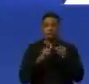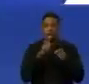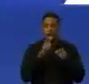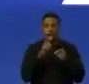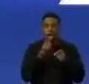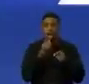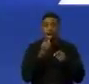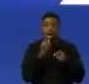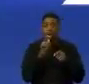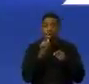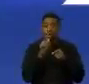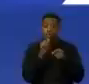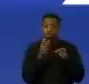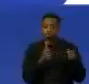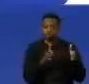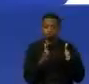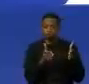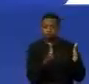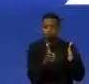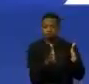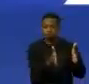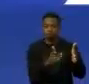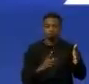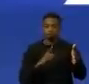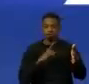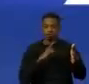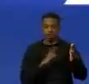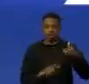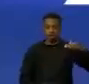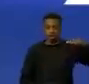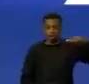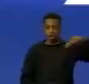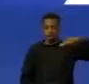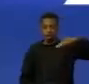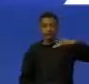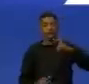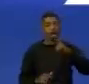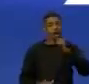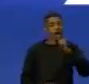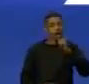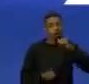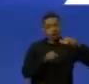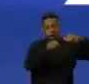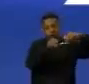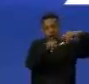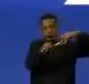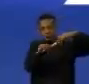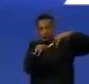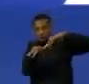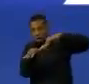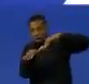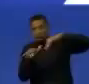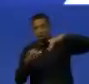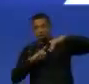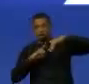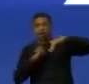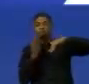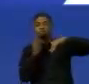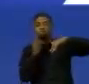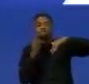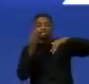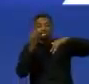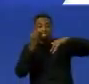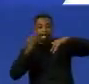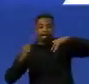até coloca aqui que seria a subida do rio. E essa migração ela é importante para que os peixes cheguem no local ali de